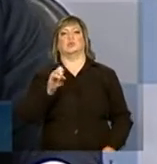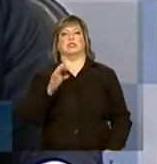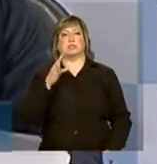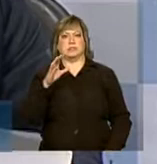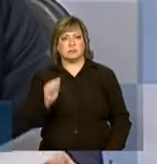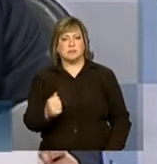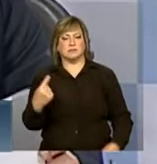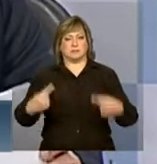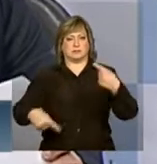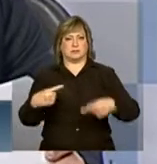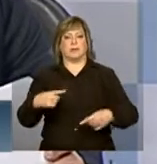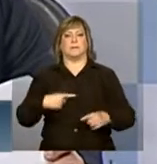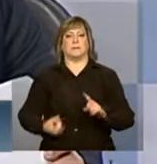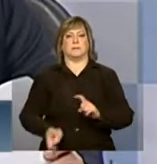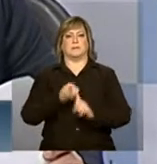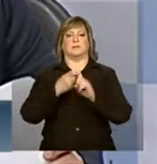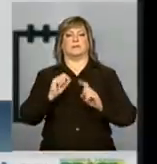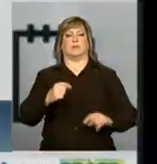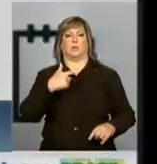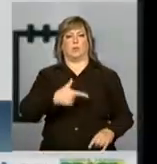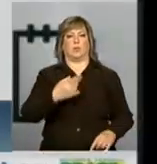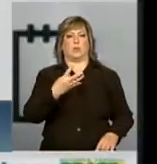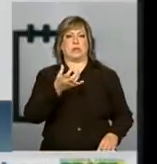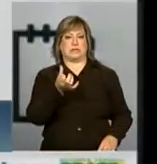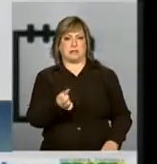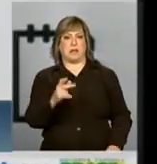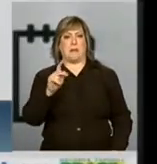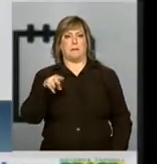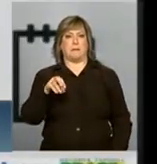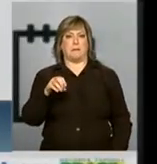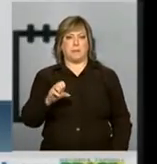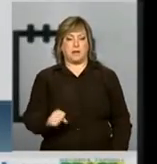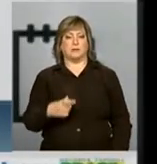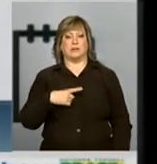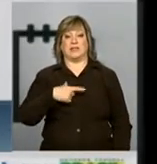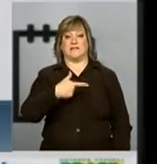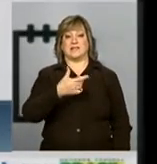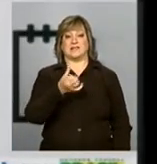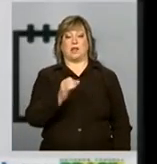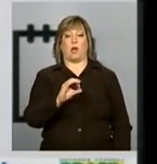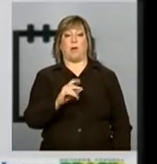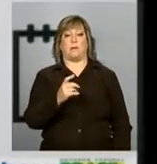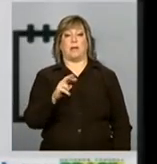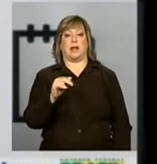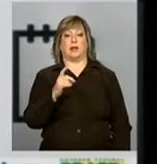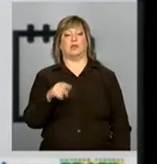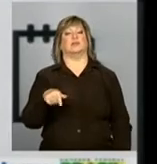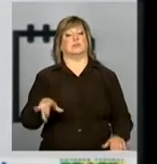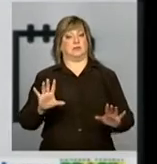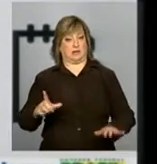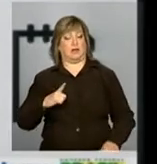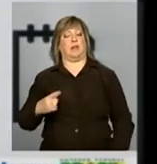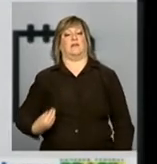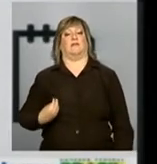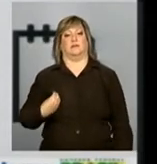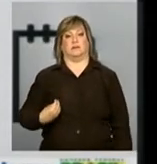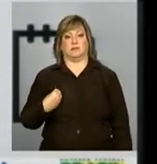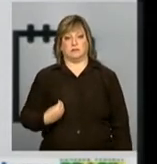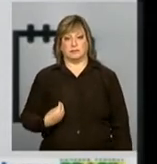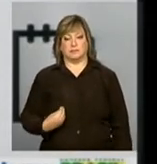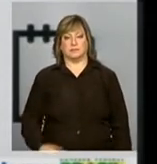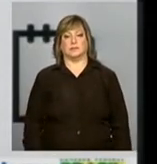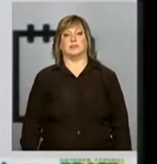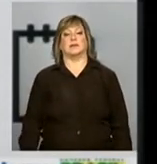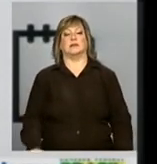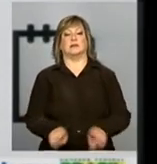a suspensão de 246 planos de 26 operadoras, isso está em vigor.